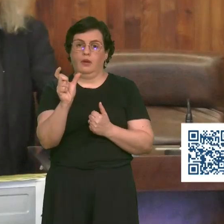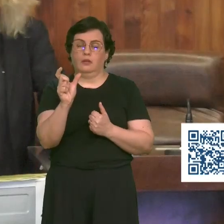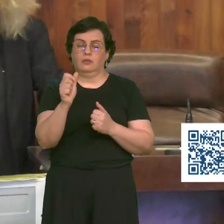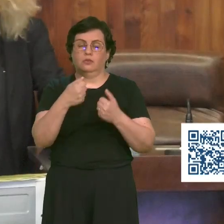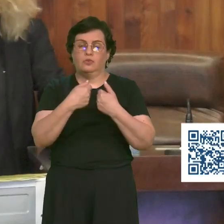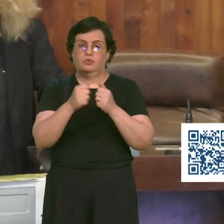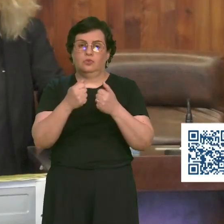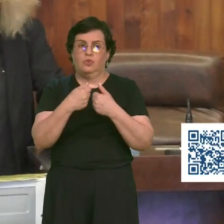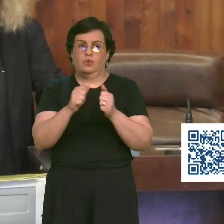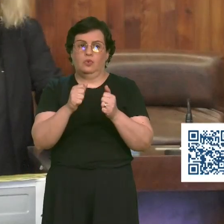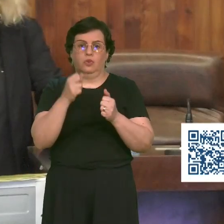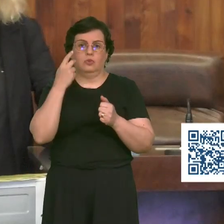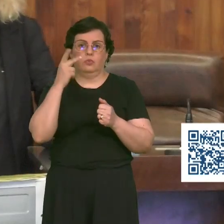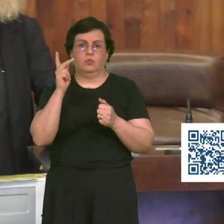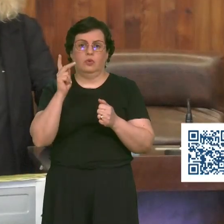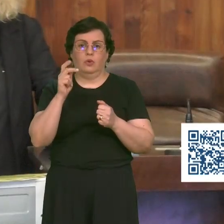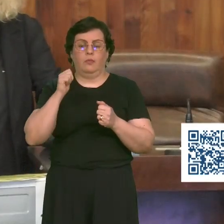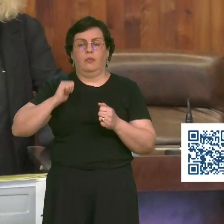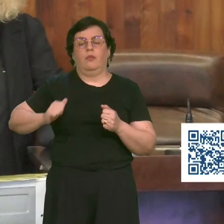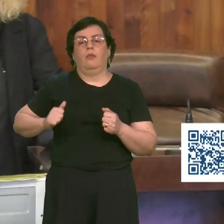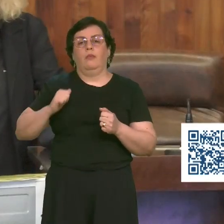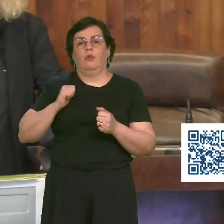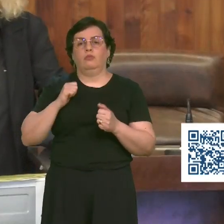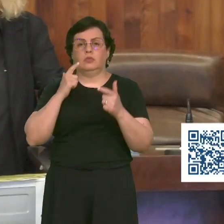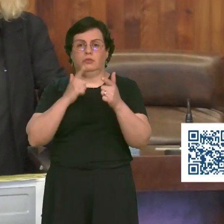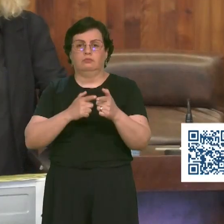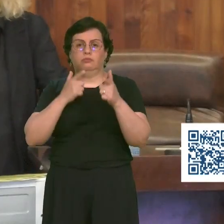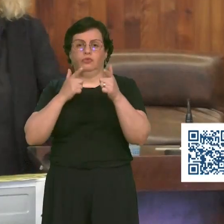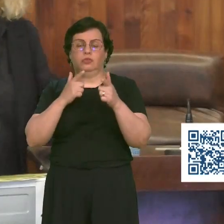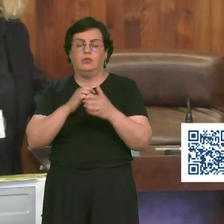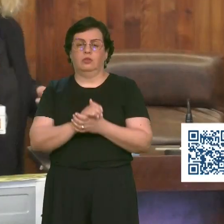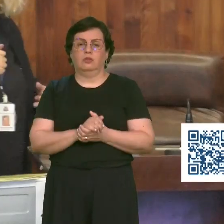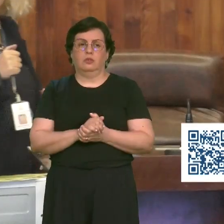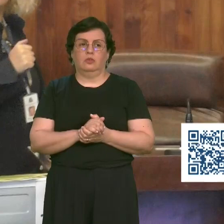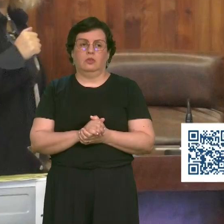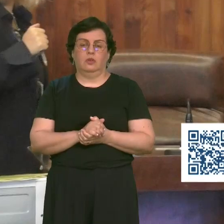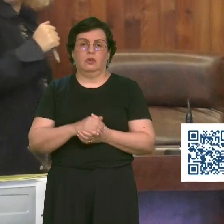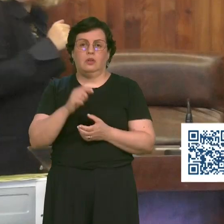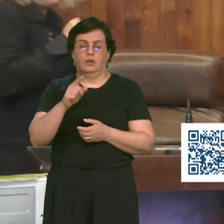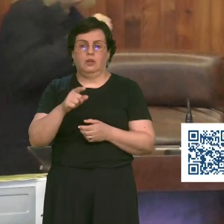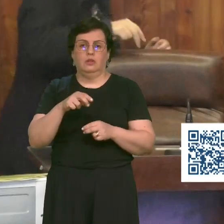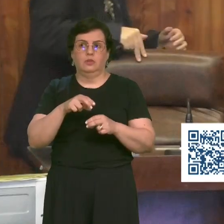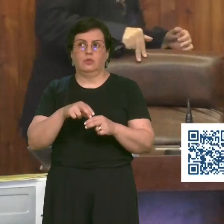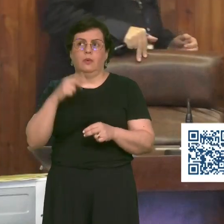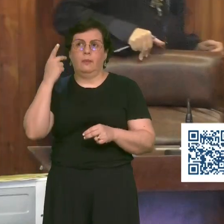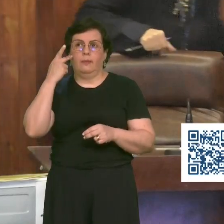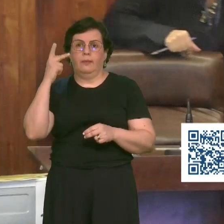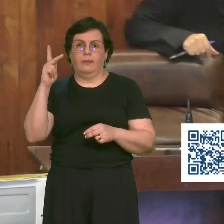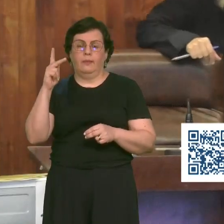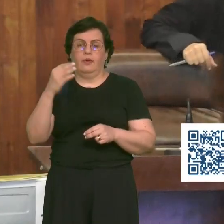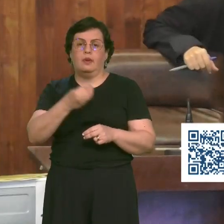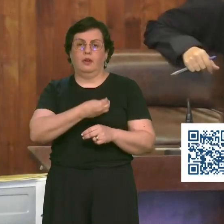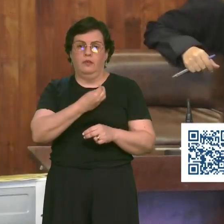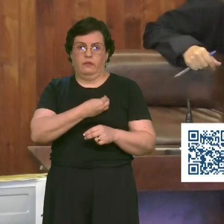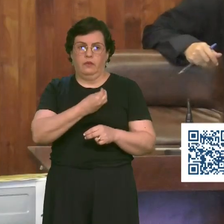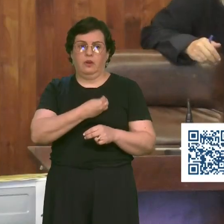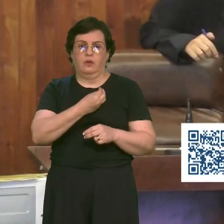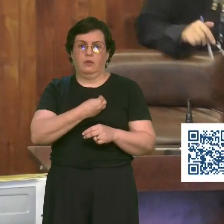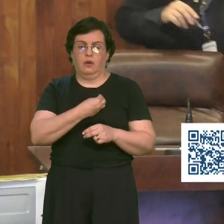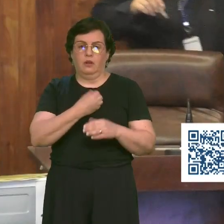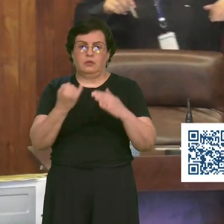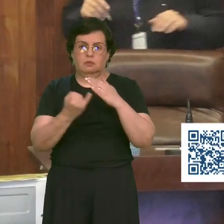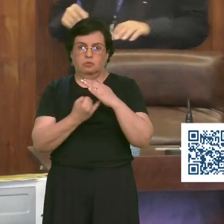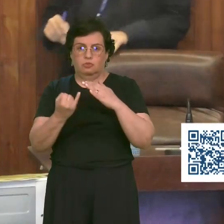por uma bolsa atirador sendo recebimento dessa condicionado a frequência nas instruções conforme monitoramento